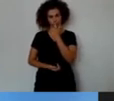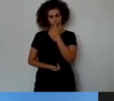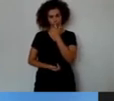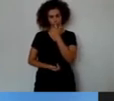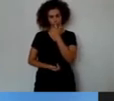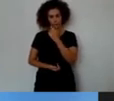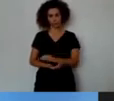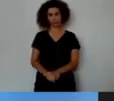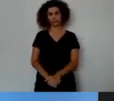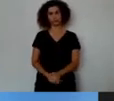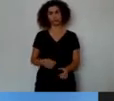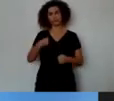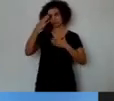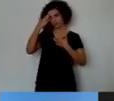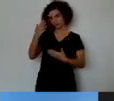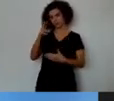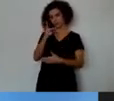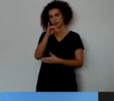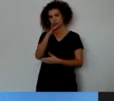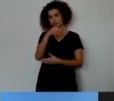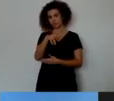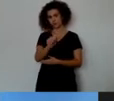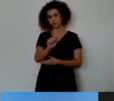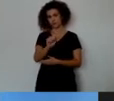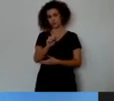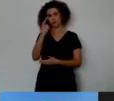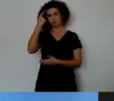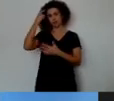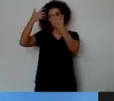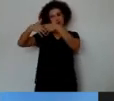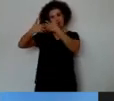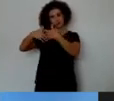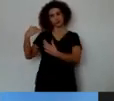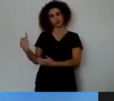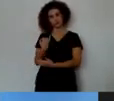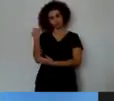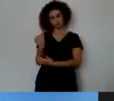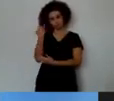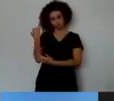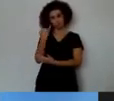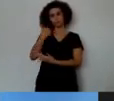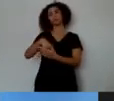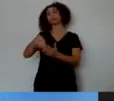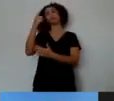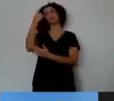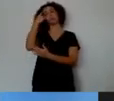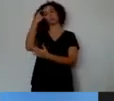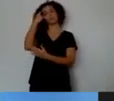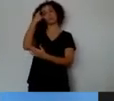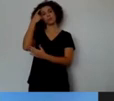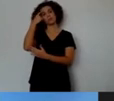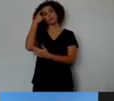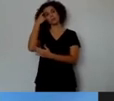Muito bom, muito obrigada, Sérgio. Reflexões importantíssimas, e eu fiquei pensando um pouco sobre essa